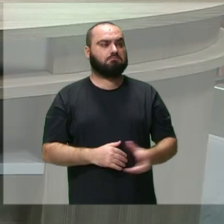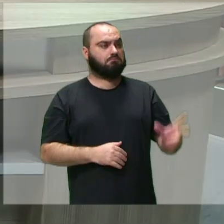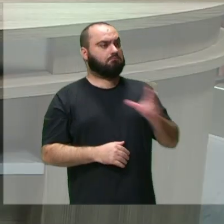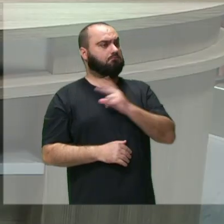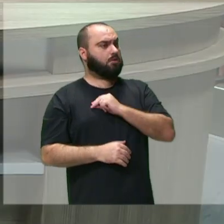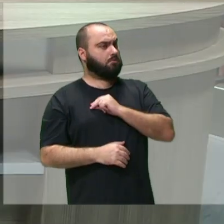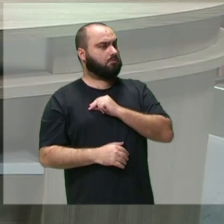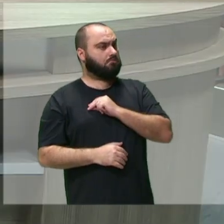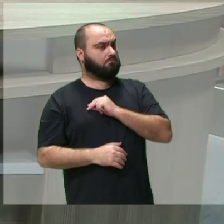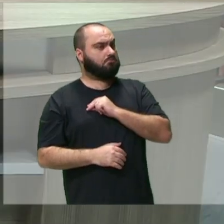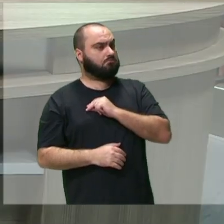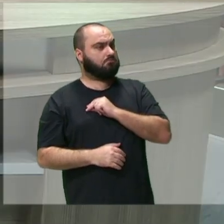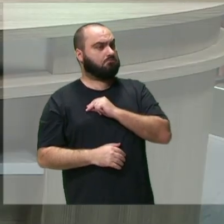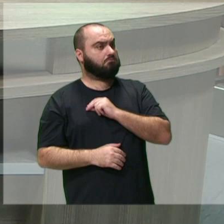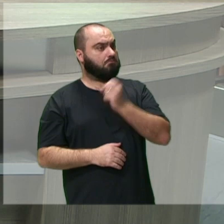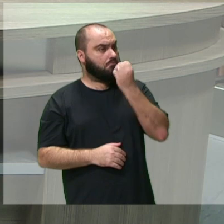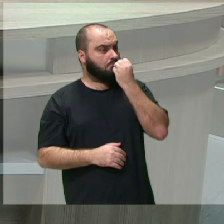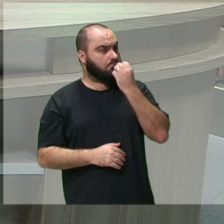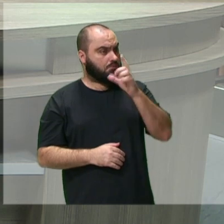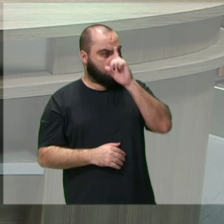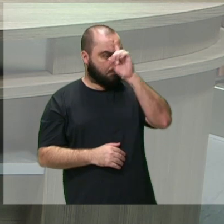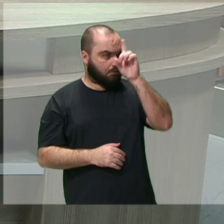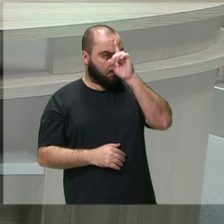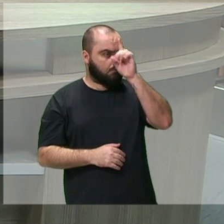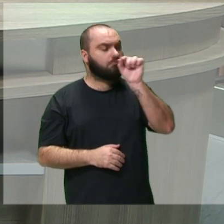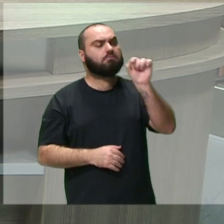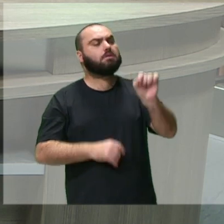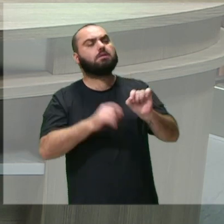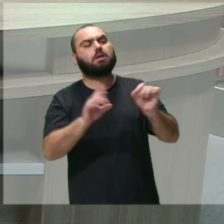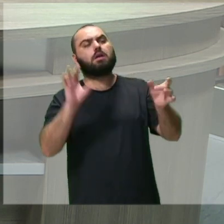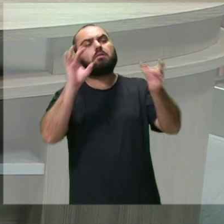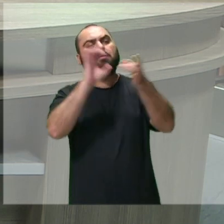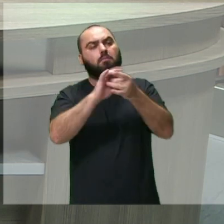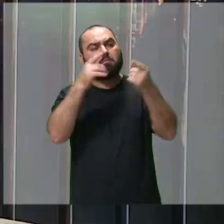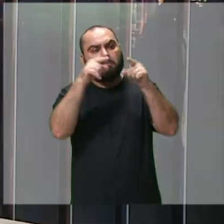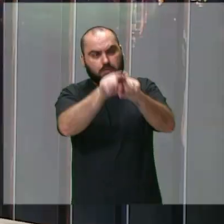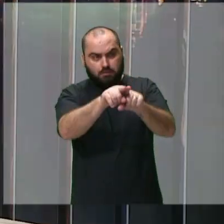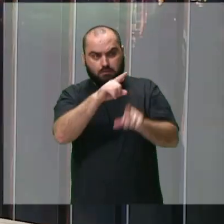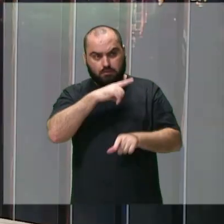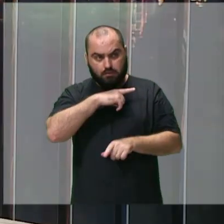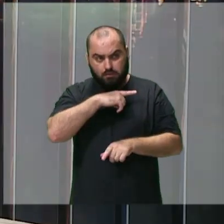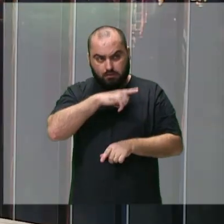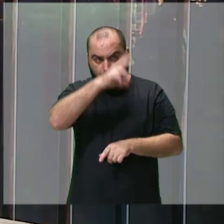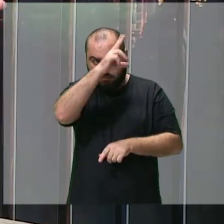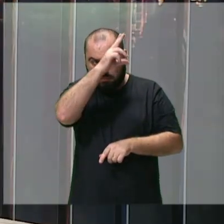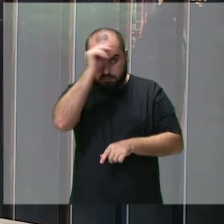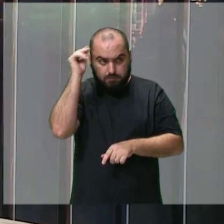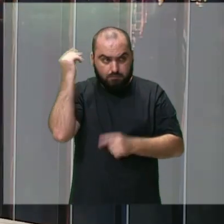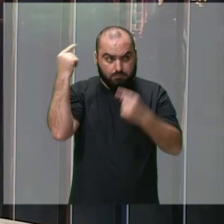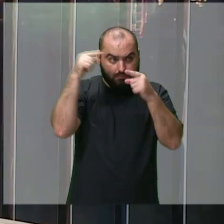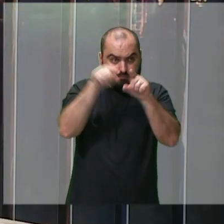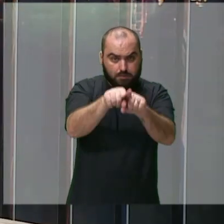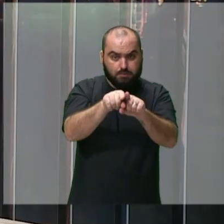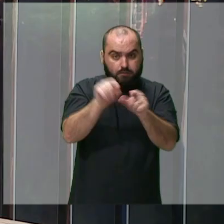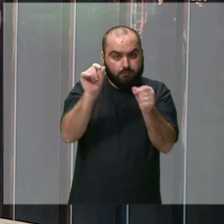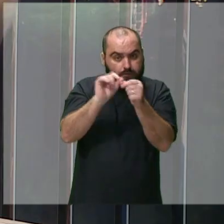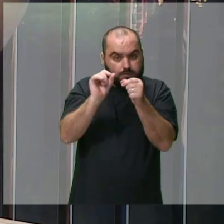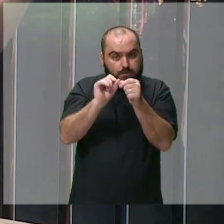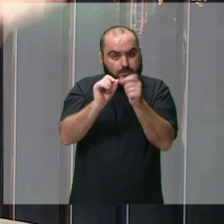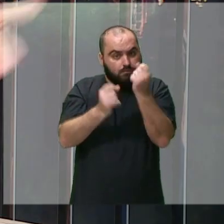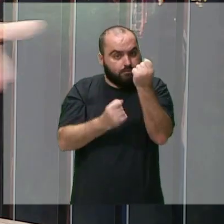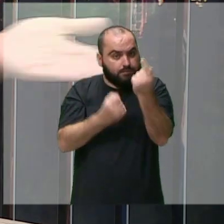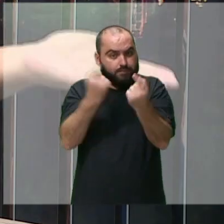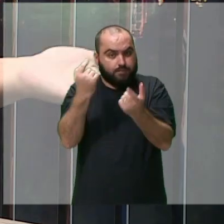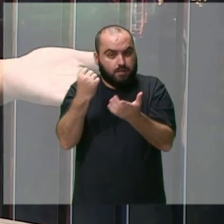está envolvido nesse projeto contigo? Assim, existe alguma parceria com o setor público, por exemplo, até